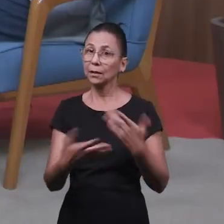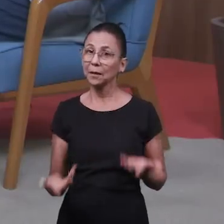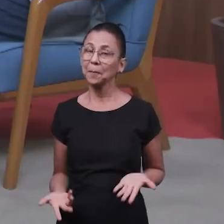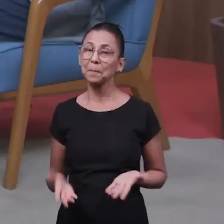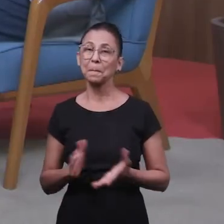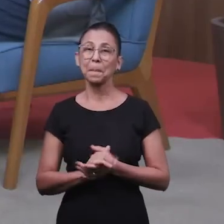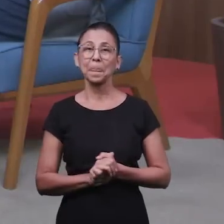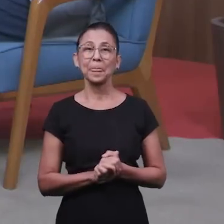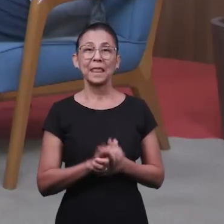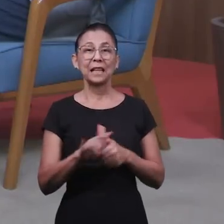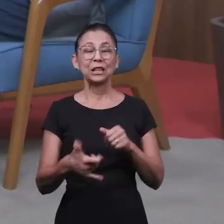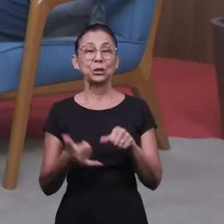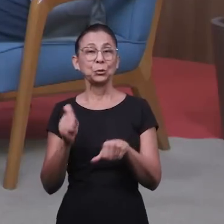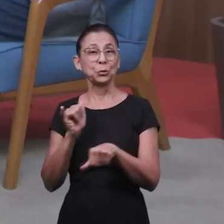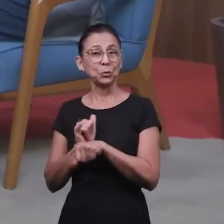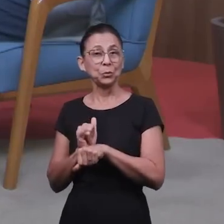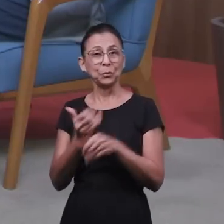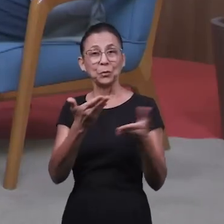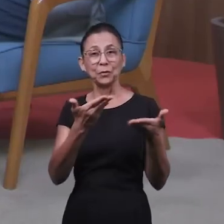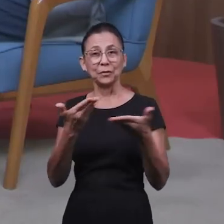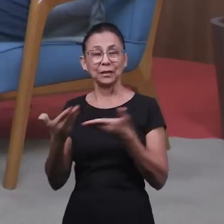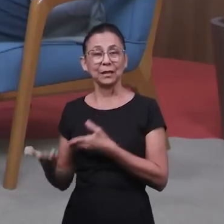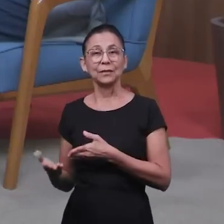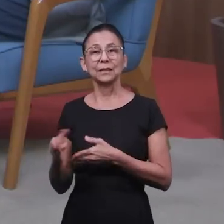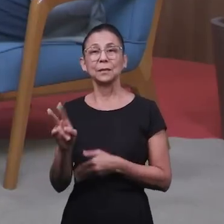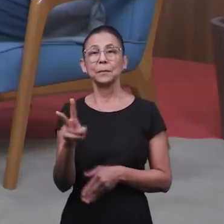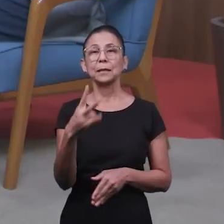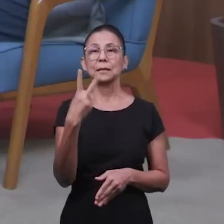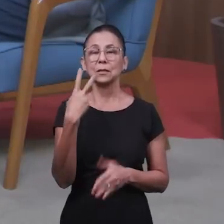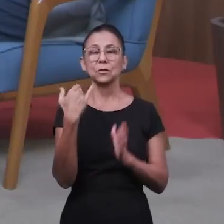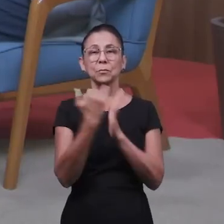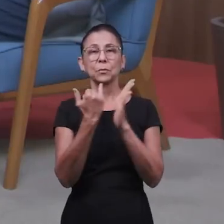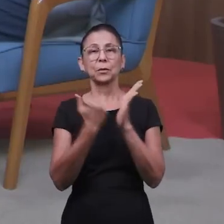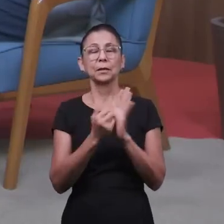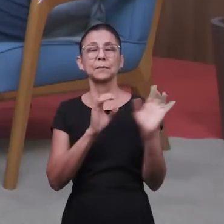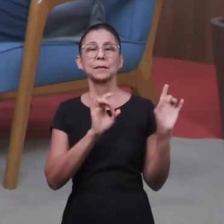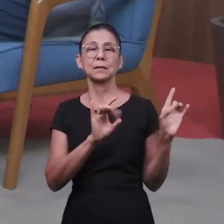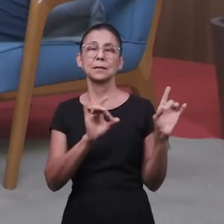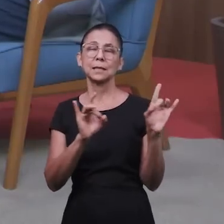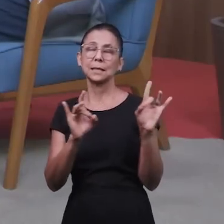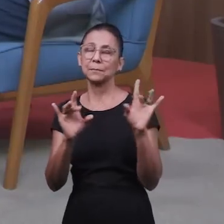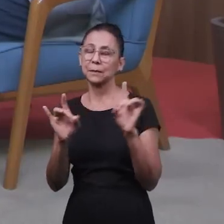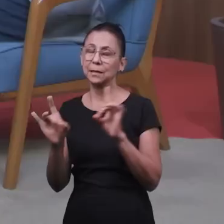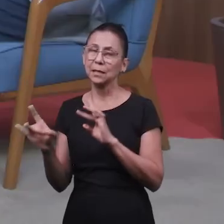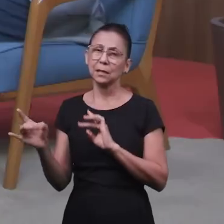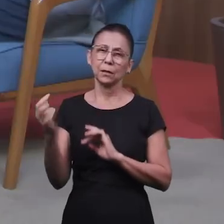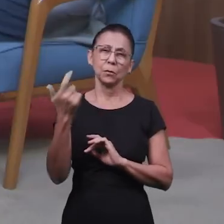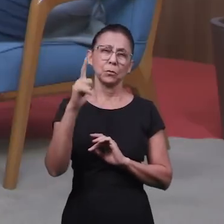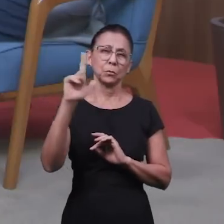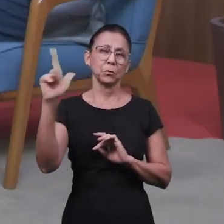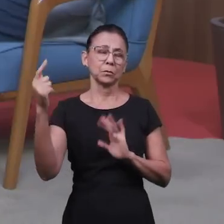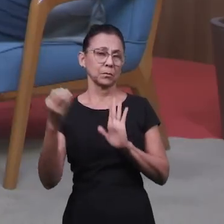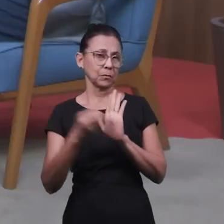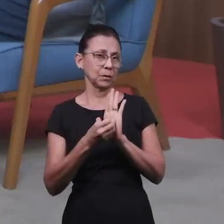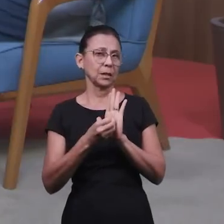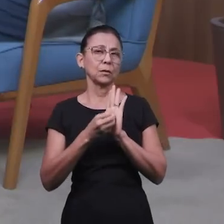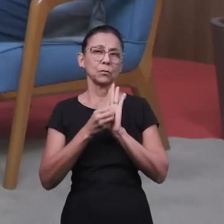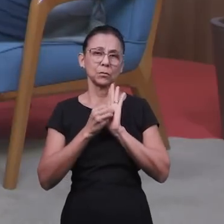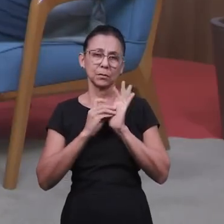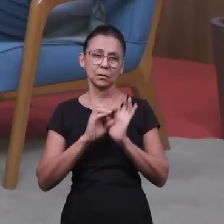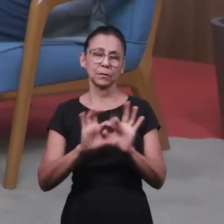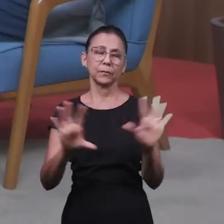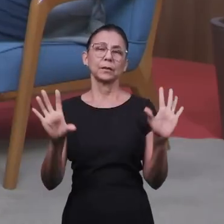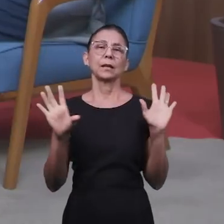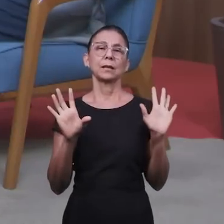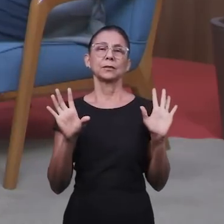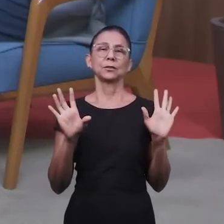nosso canal no YouTube, eu quero convidar você para assistir a uma programação especial além de muitos outros conteúdos que estão disponíveis